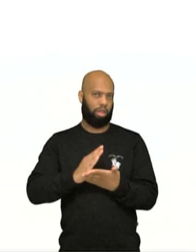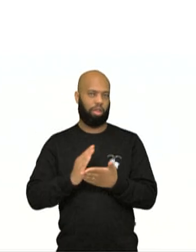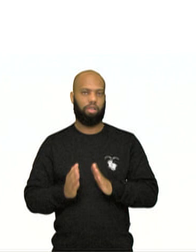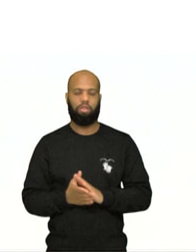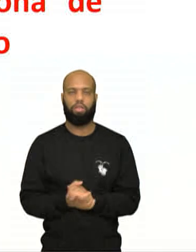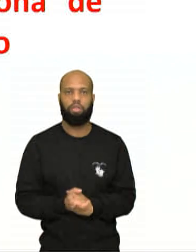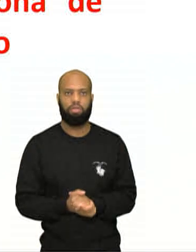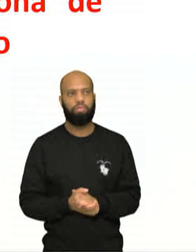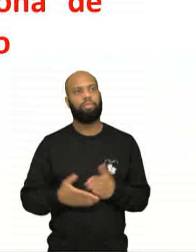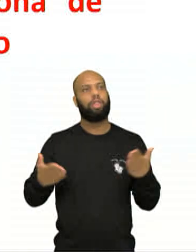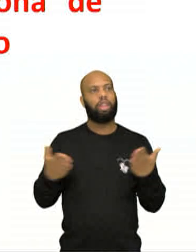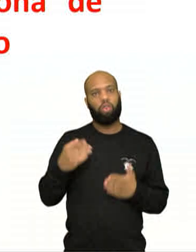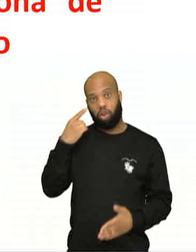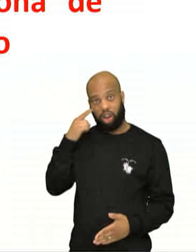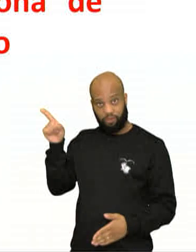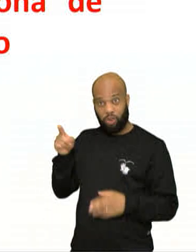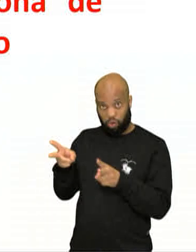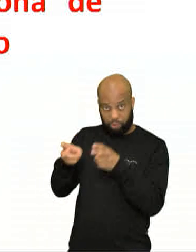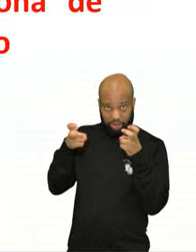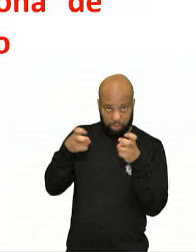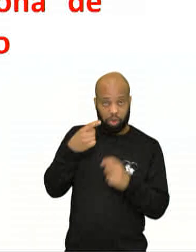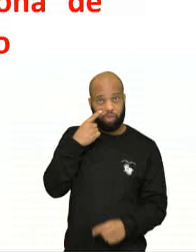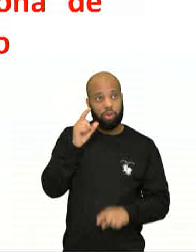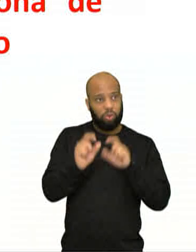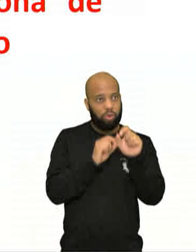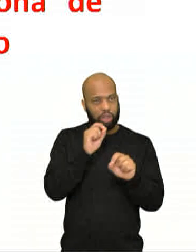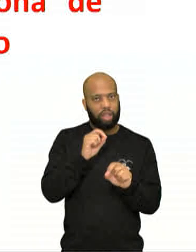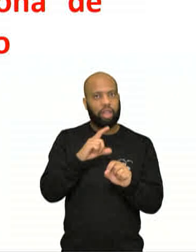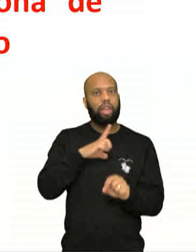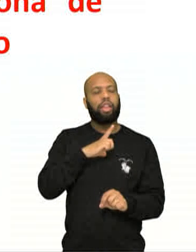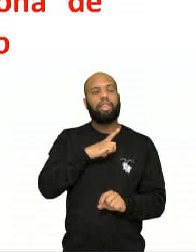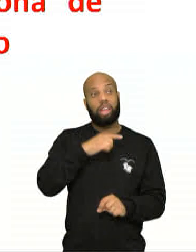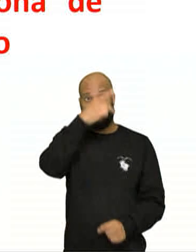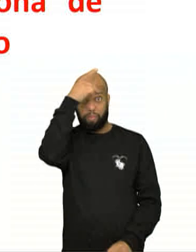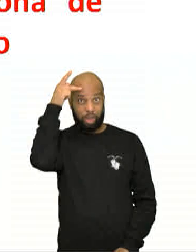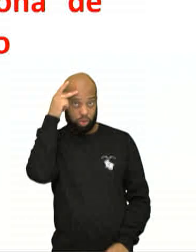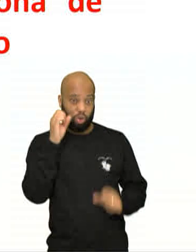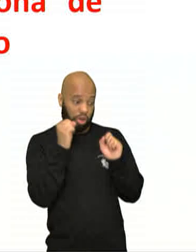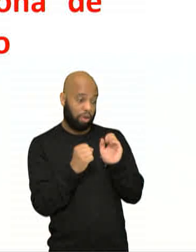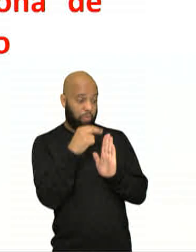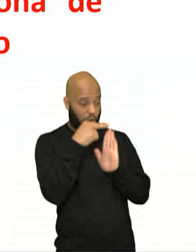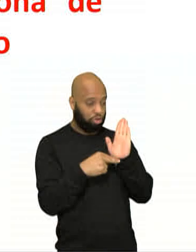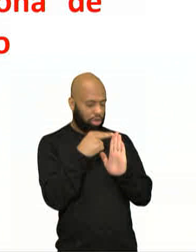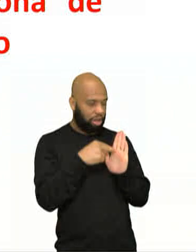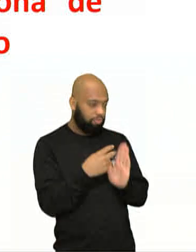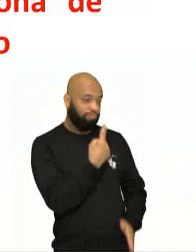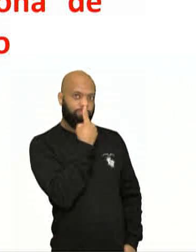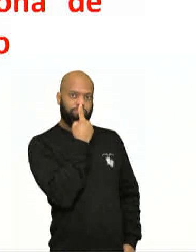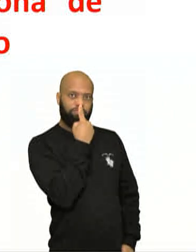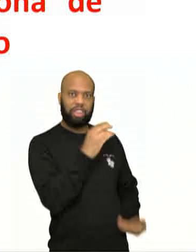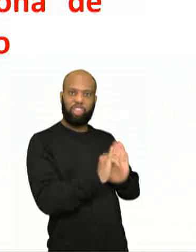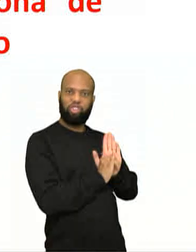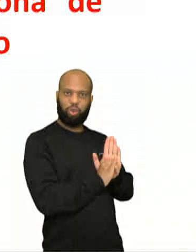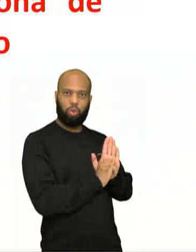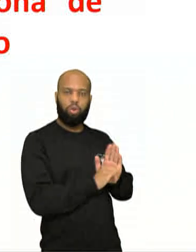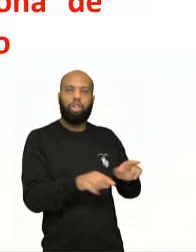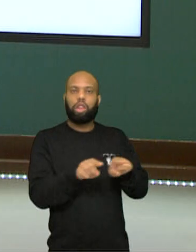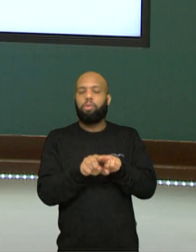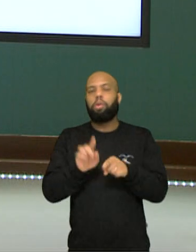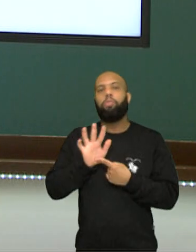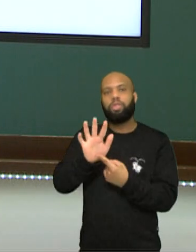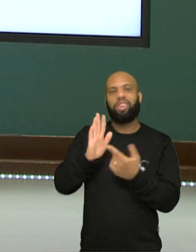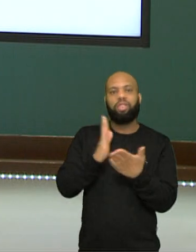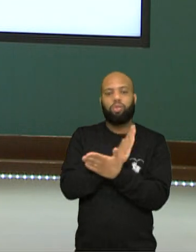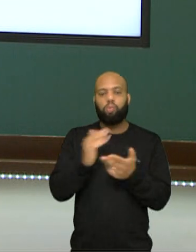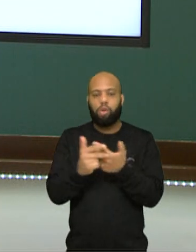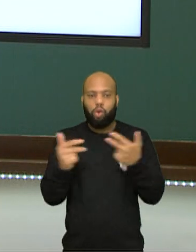Ok. Observando essa introdução, nós vemos uma aproximação do leitor, que pode acontecer, mostrar algo que o leitor pensa